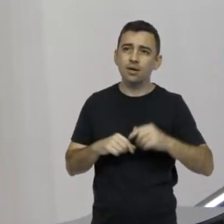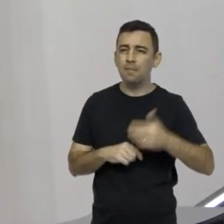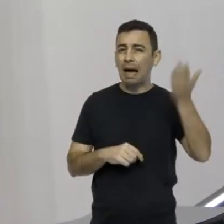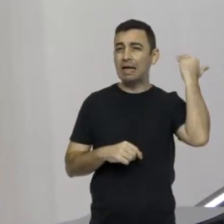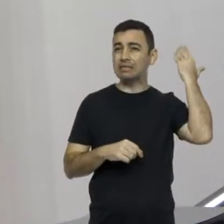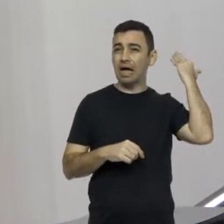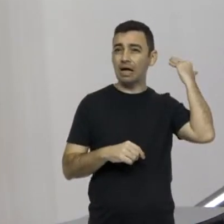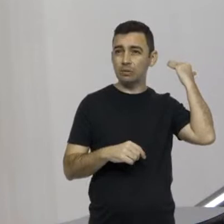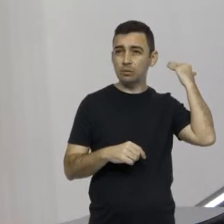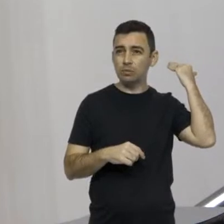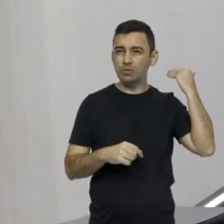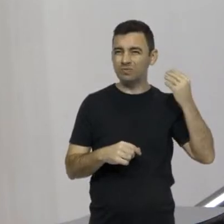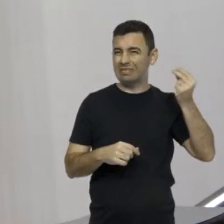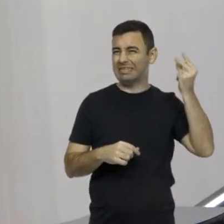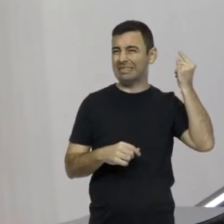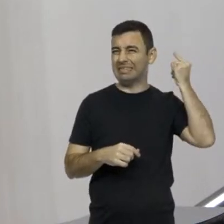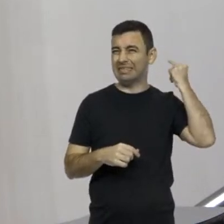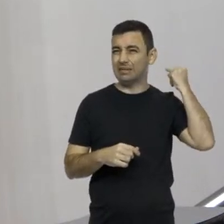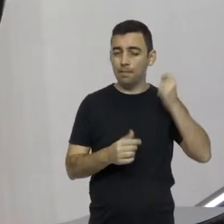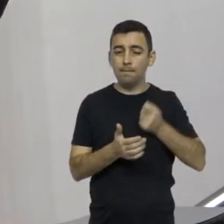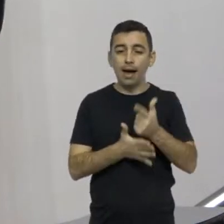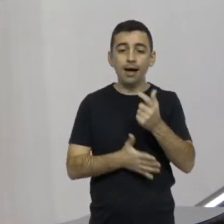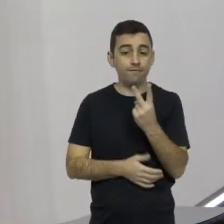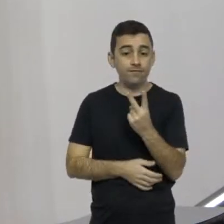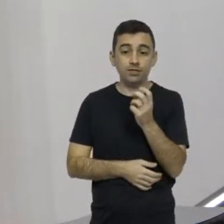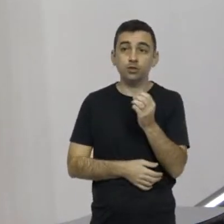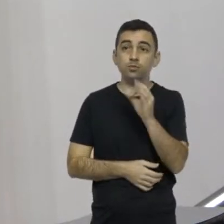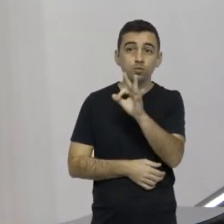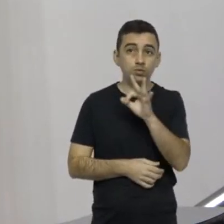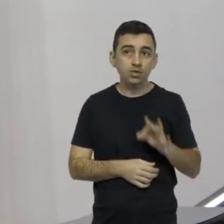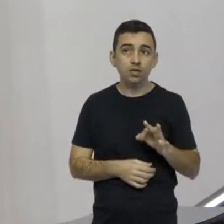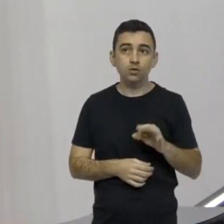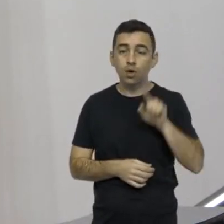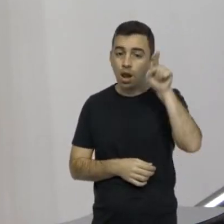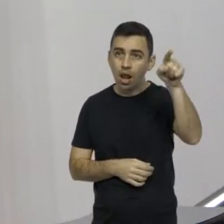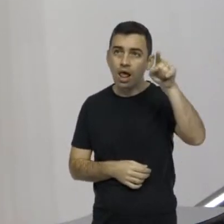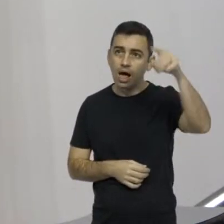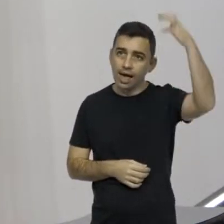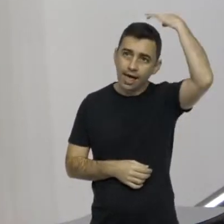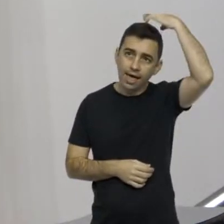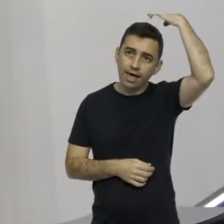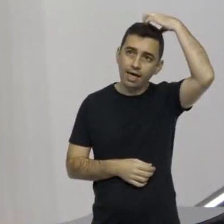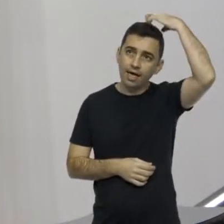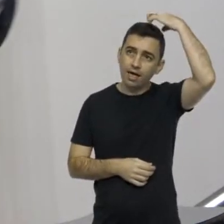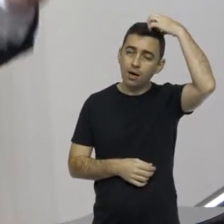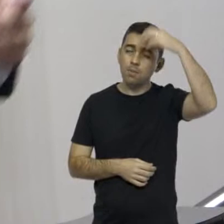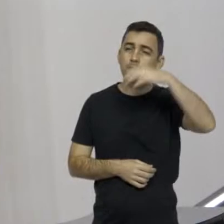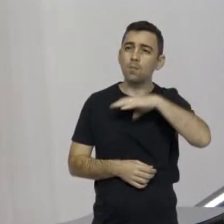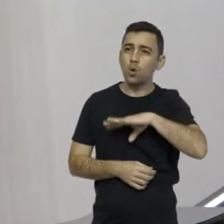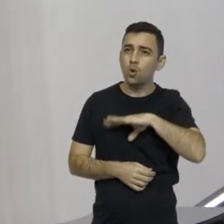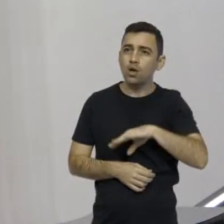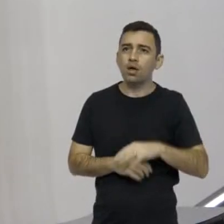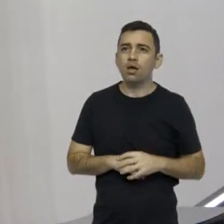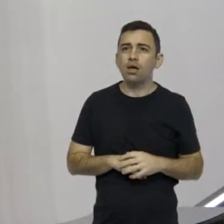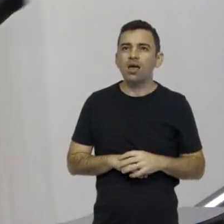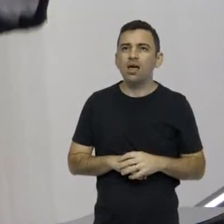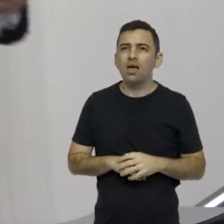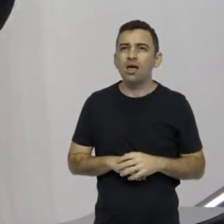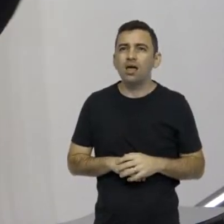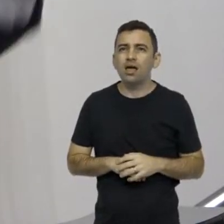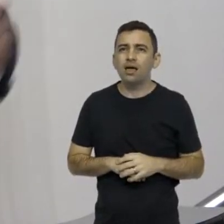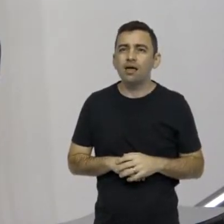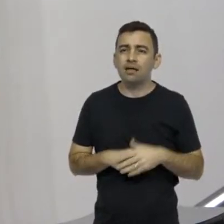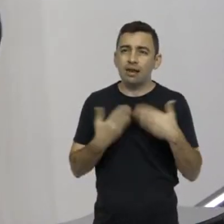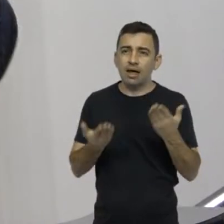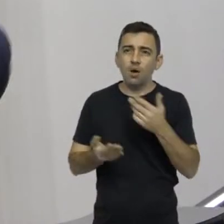pagávamos em média 20% de tributo para a coroa portuguesa. Tiradentes fez até uma revolução, morreu,